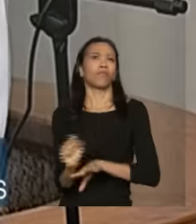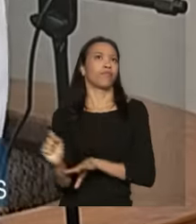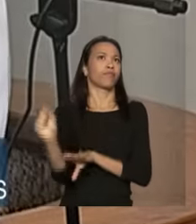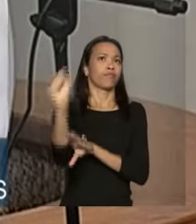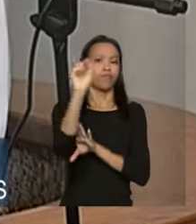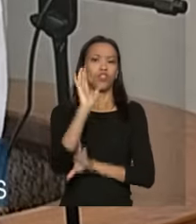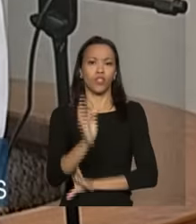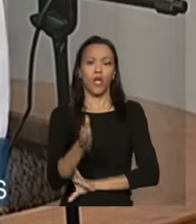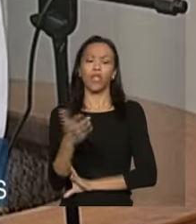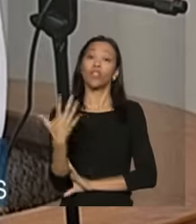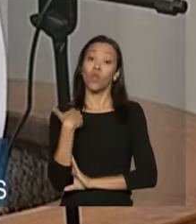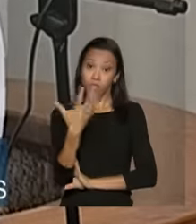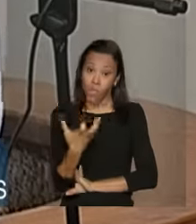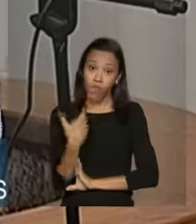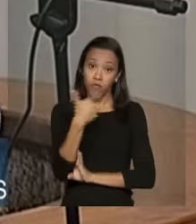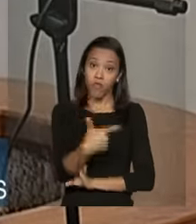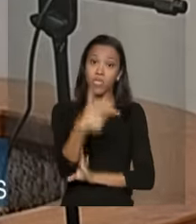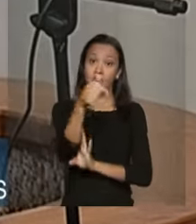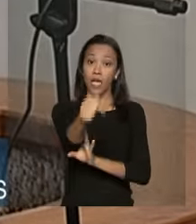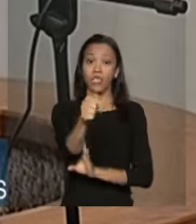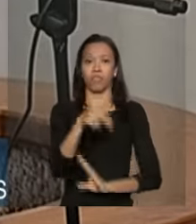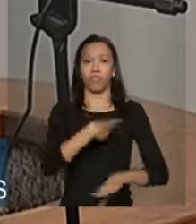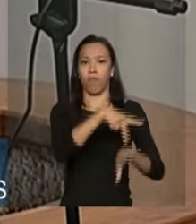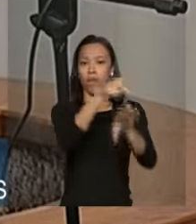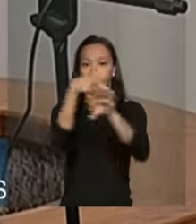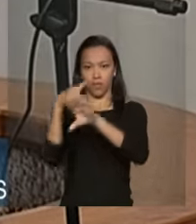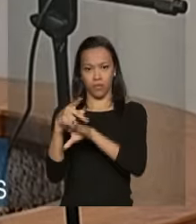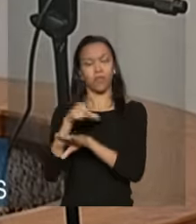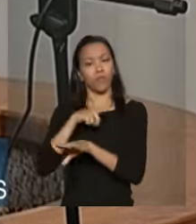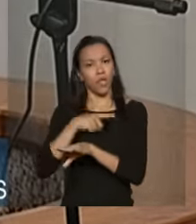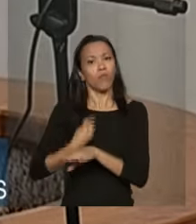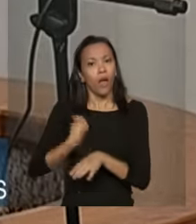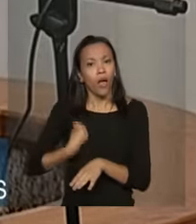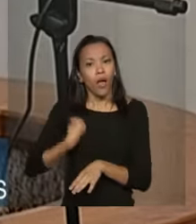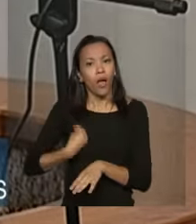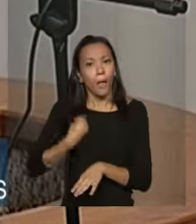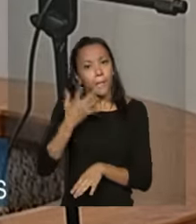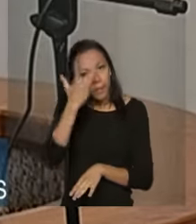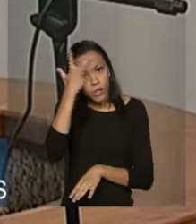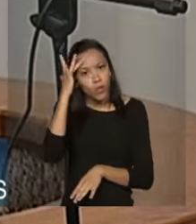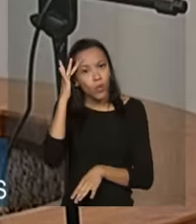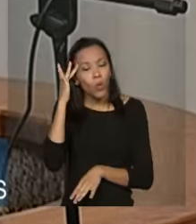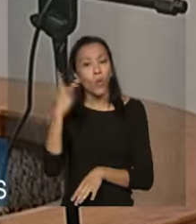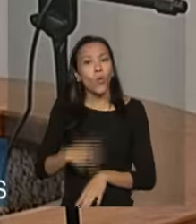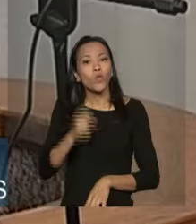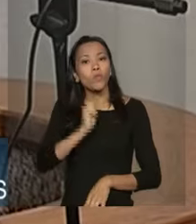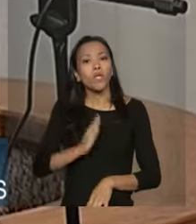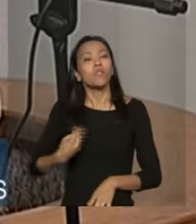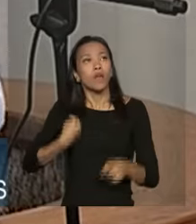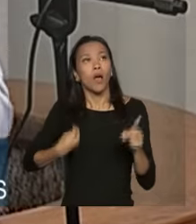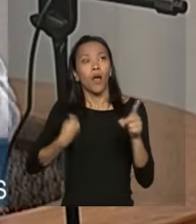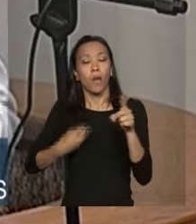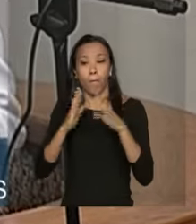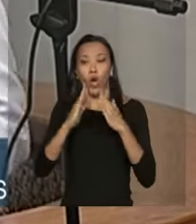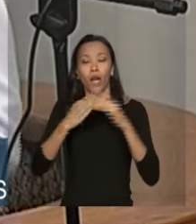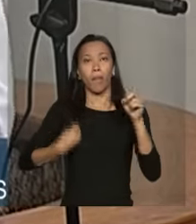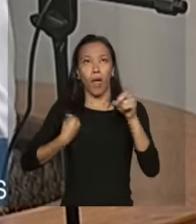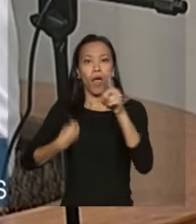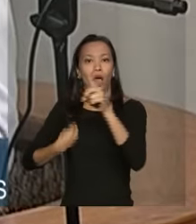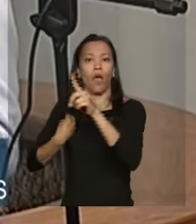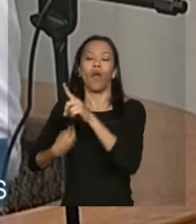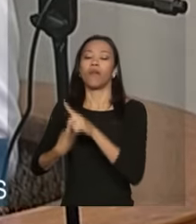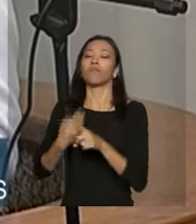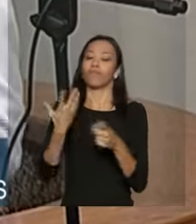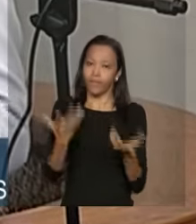ano que vem nos 27 países onde nós temos a população brasileira maior efetivamente para que nós possamos dar conta